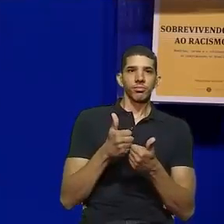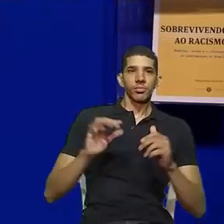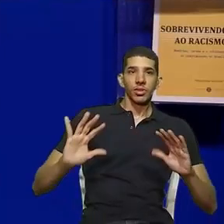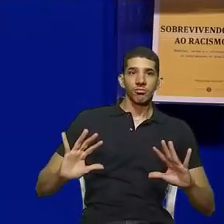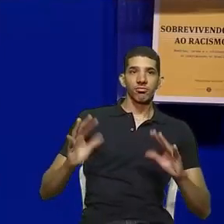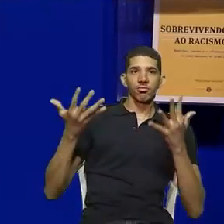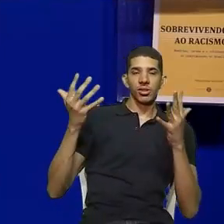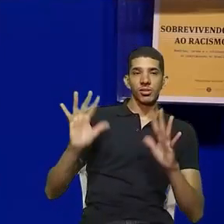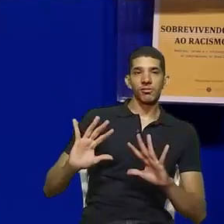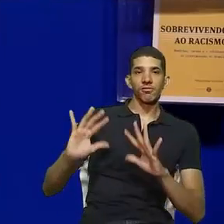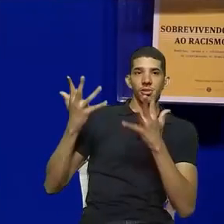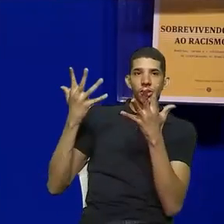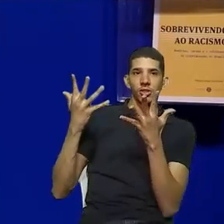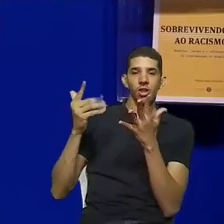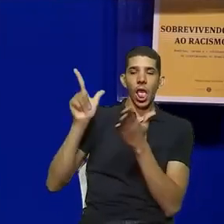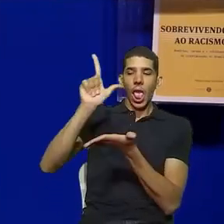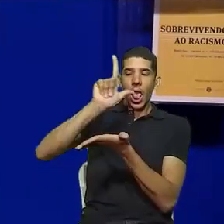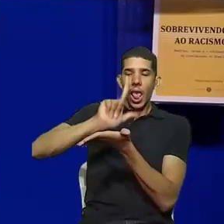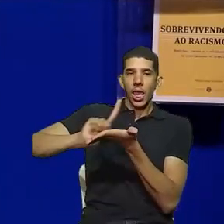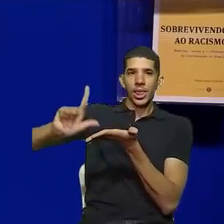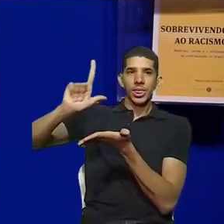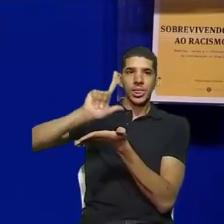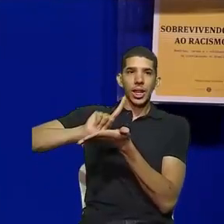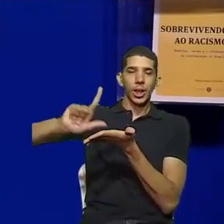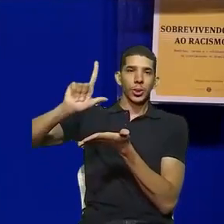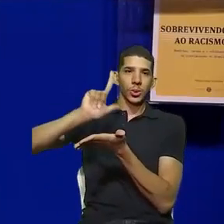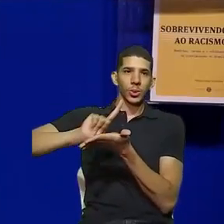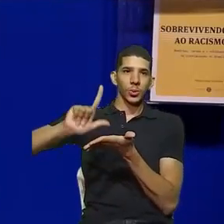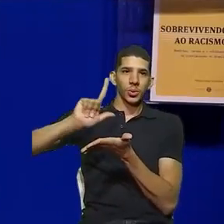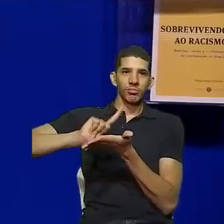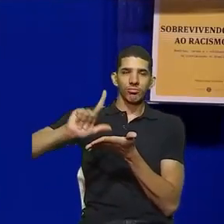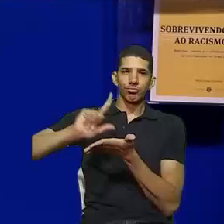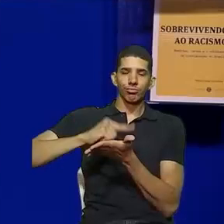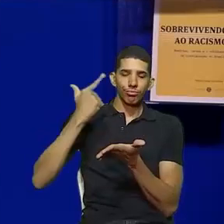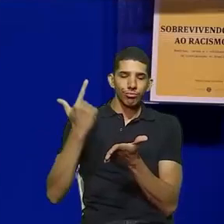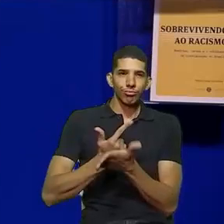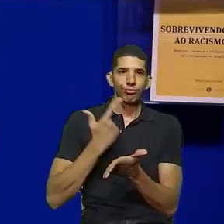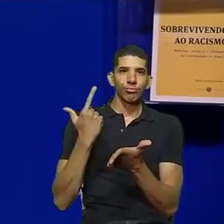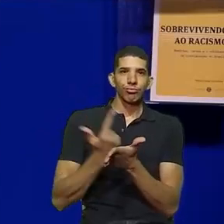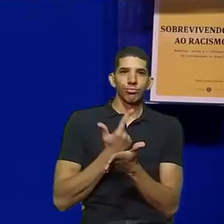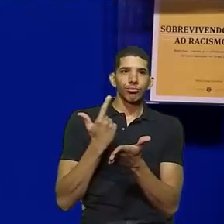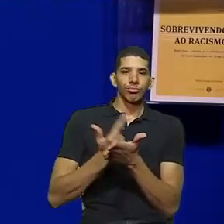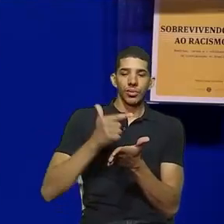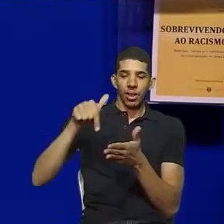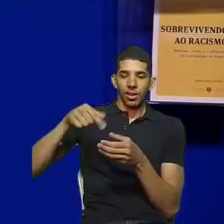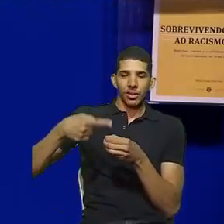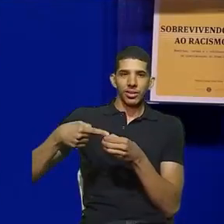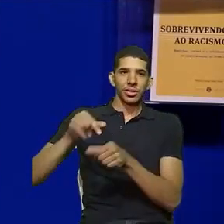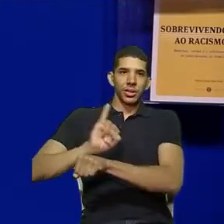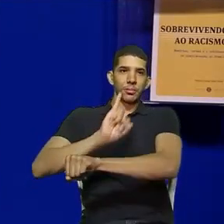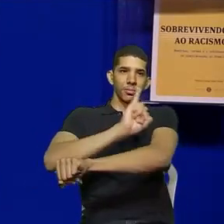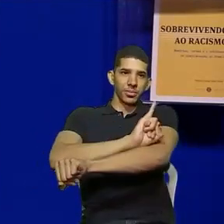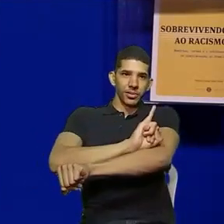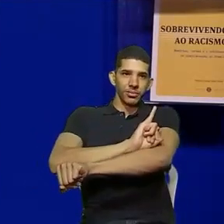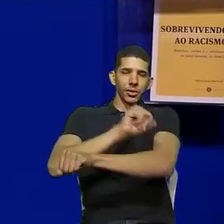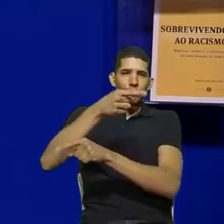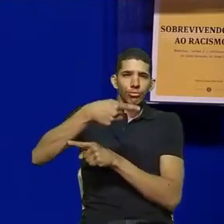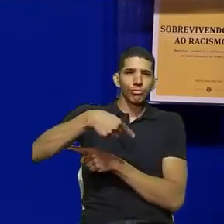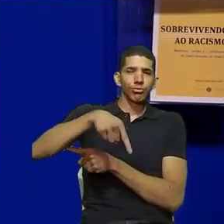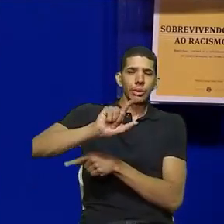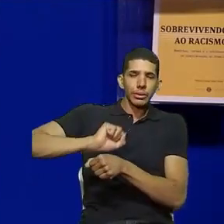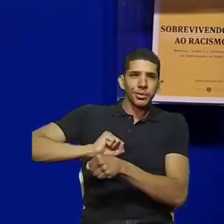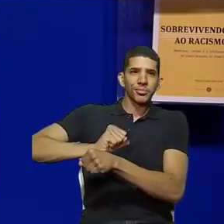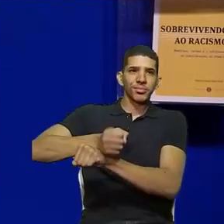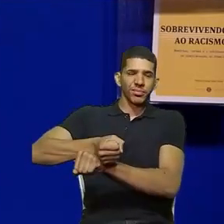uma estrada até chegarmos no Quilombo e encontrar um grupo de pessoas que esperavam com muito amor a chegada da